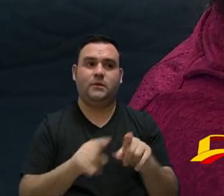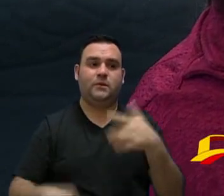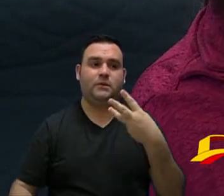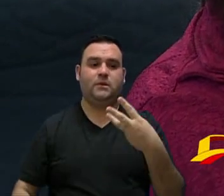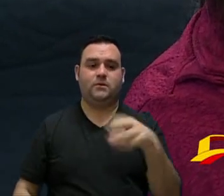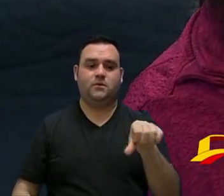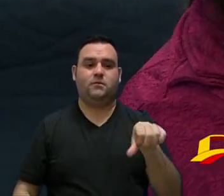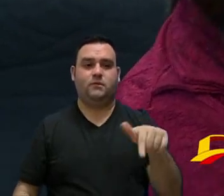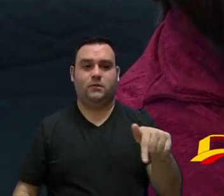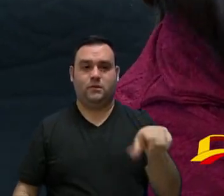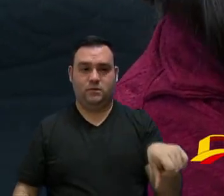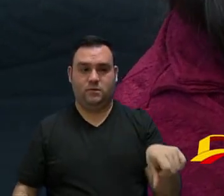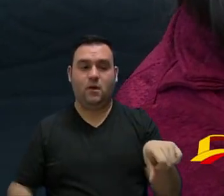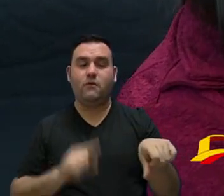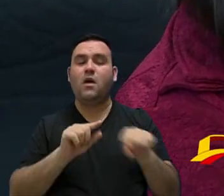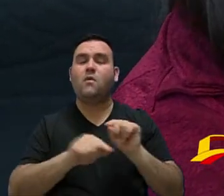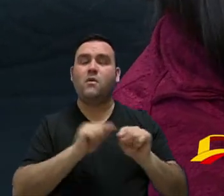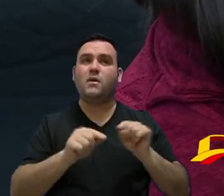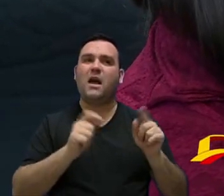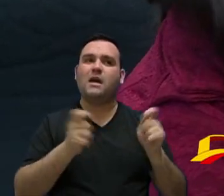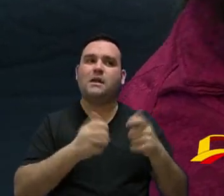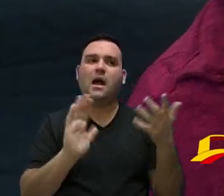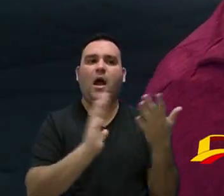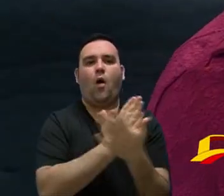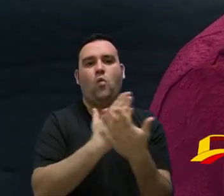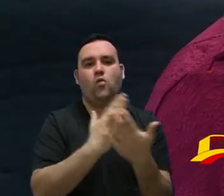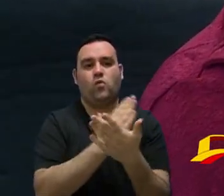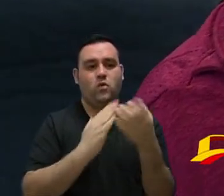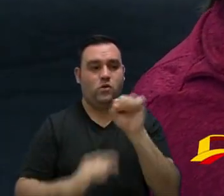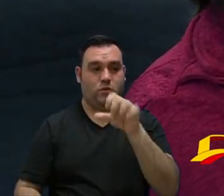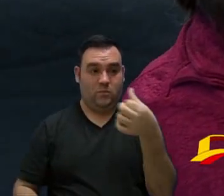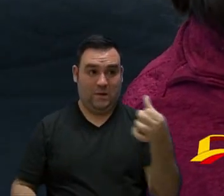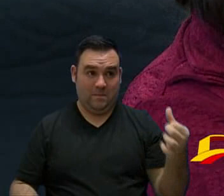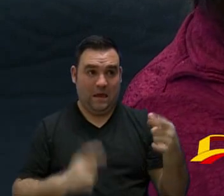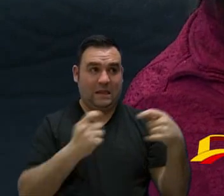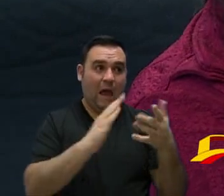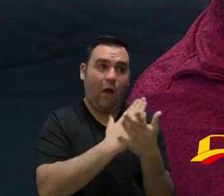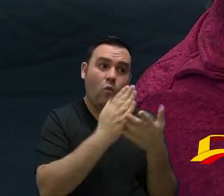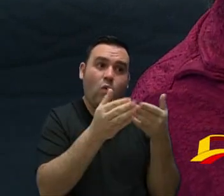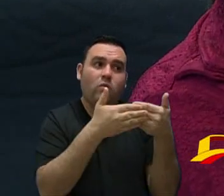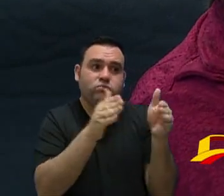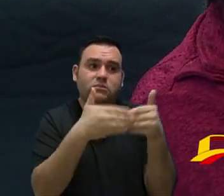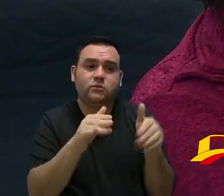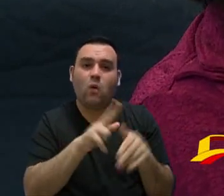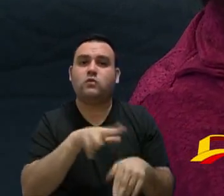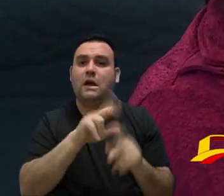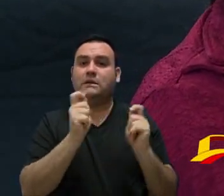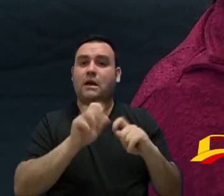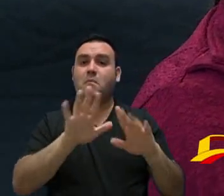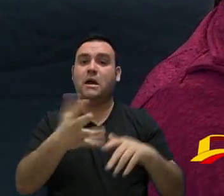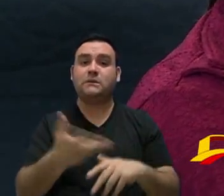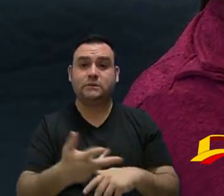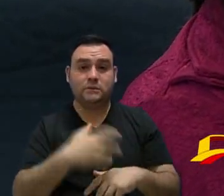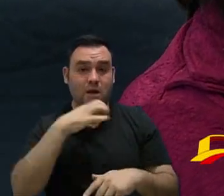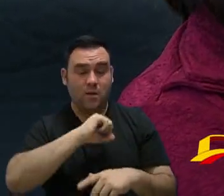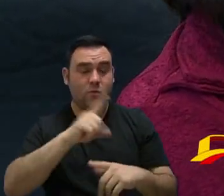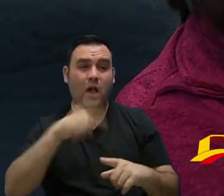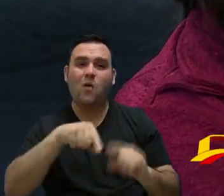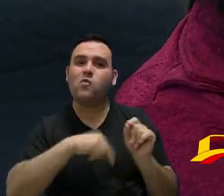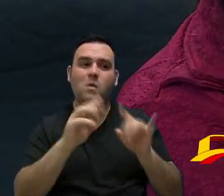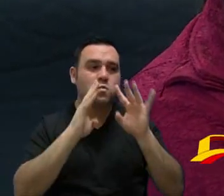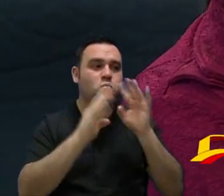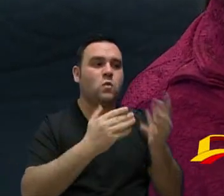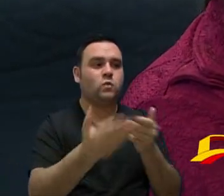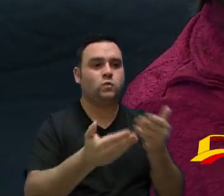13979 que há uma flexibilização de alguns itens da 8666 para se utilizar mas a urgência assim é